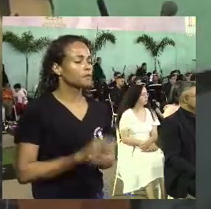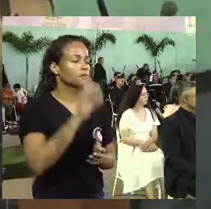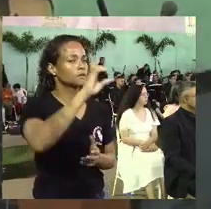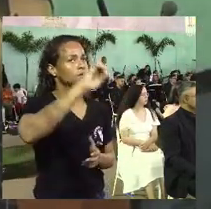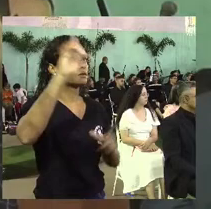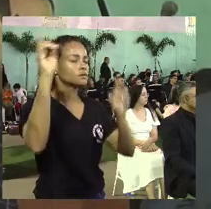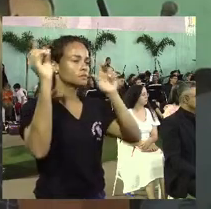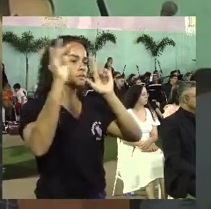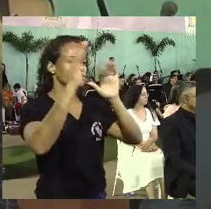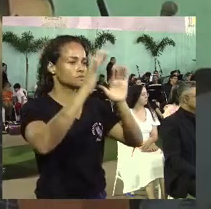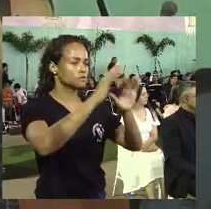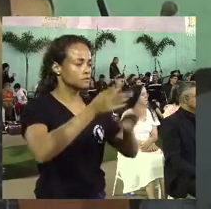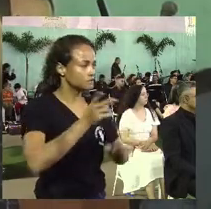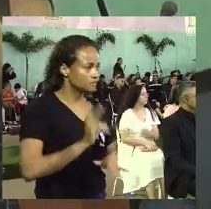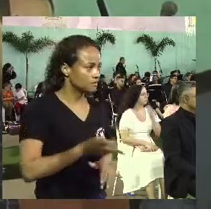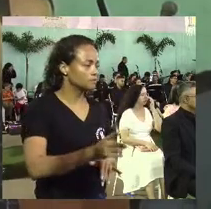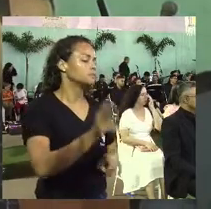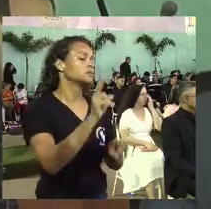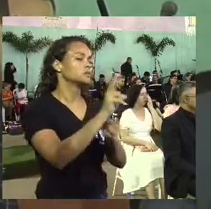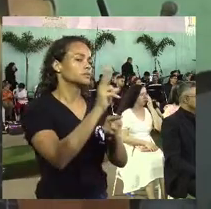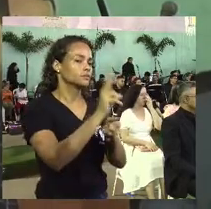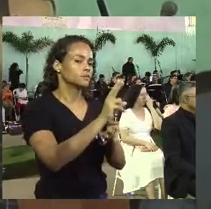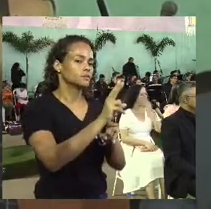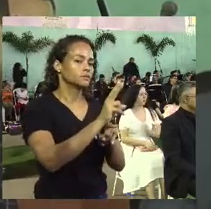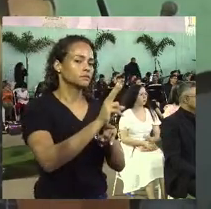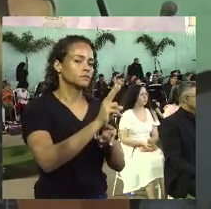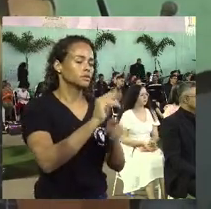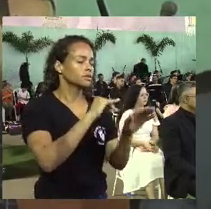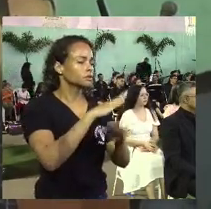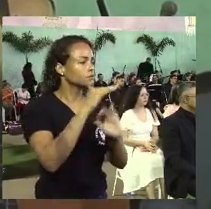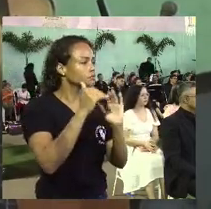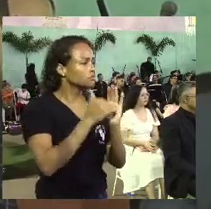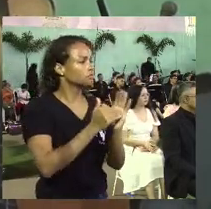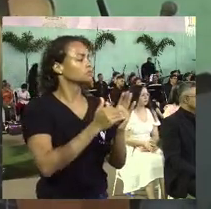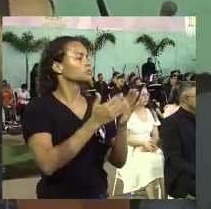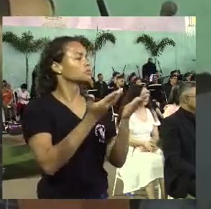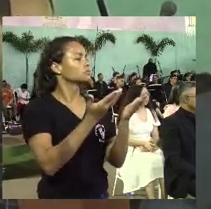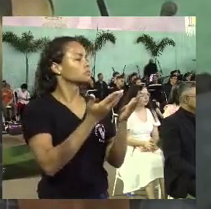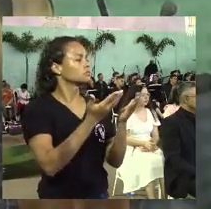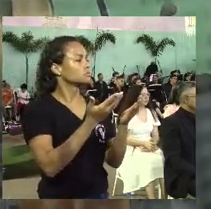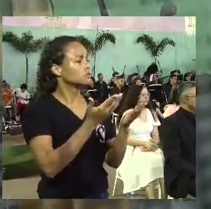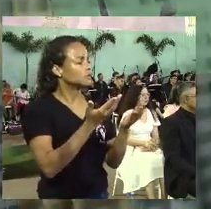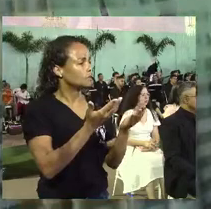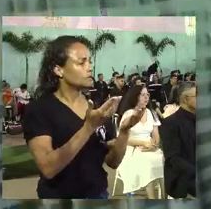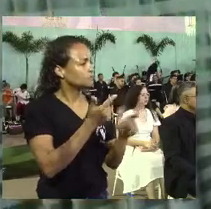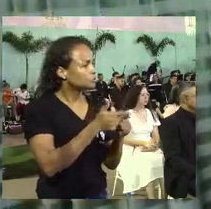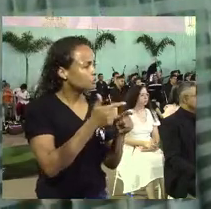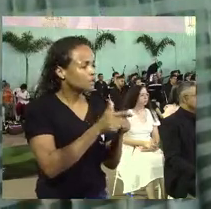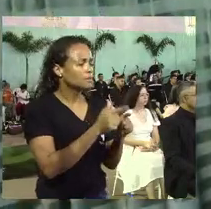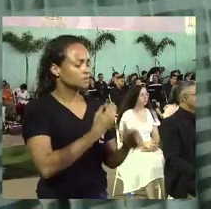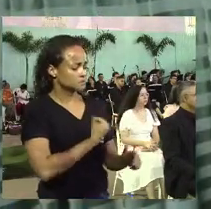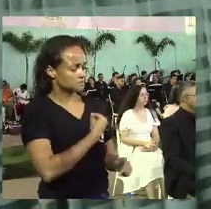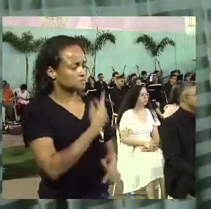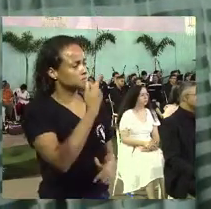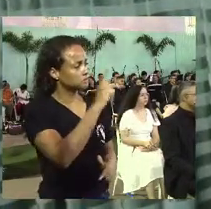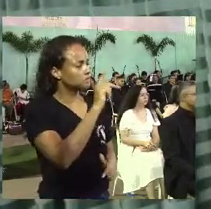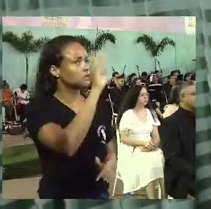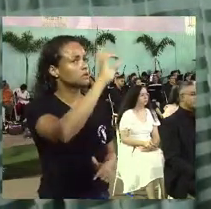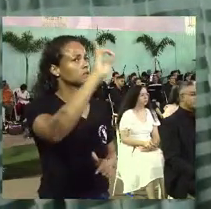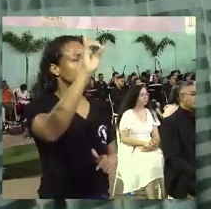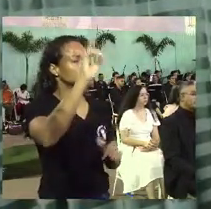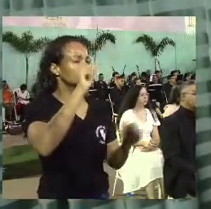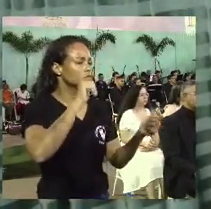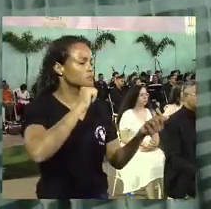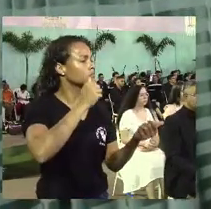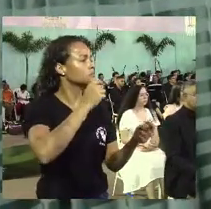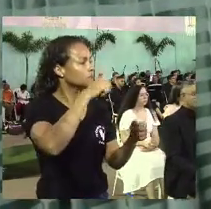lhe guarde que o senhor lhe proteja que toda cilada toda Armadilha do Diabo seja neutralizada em nome